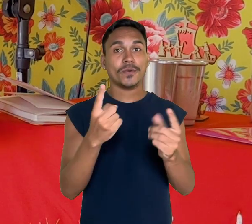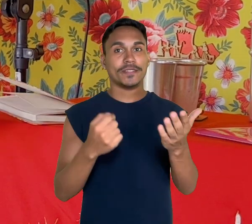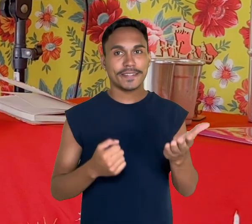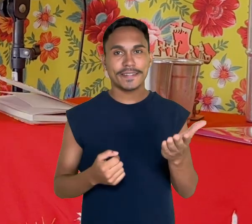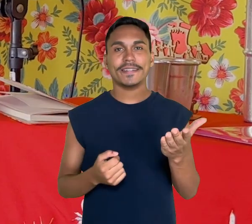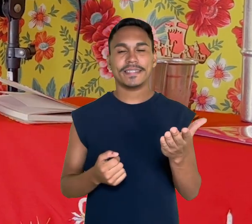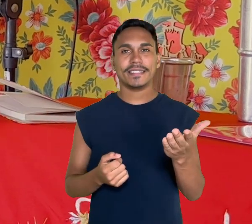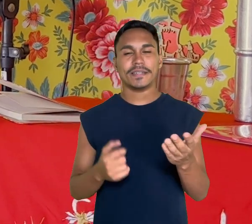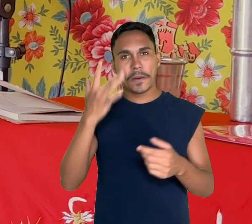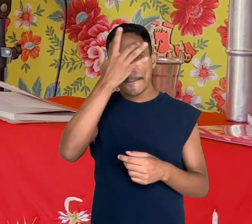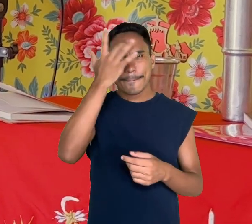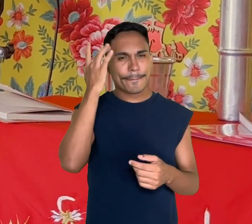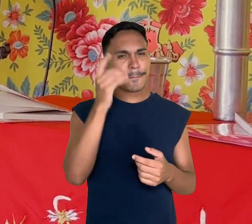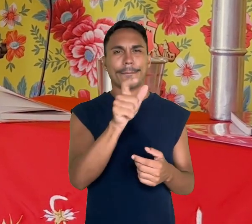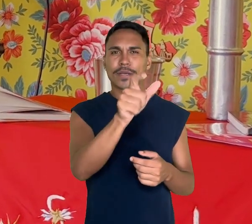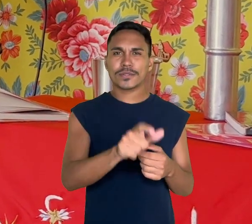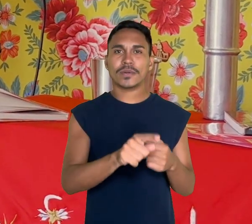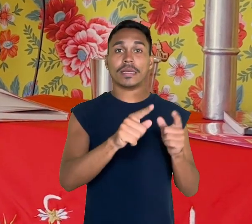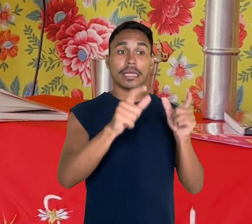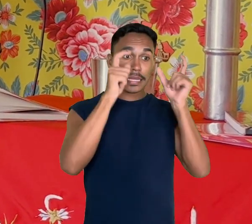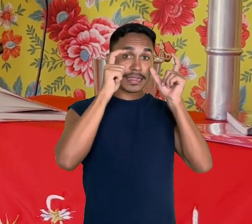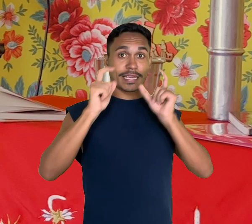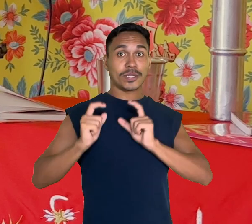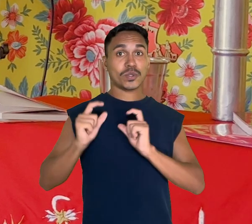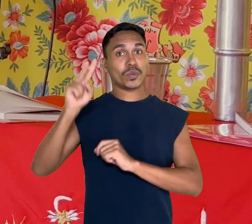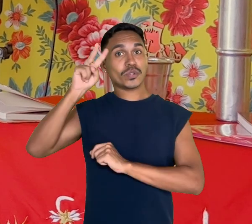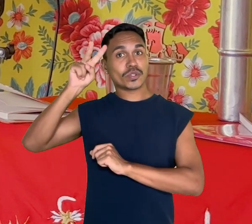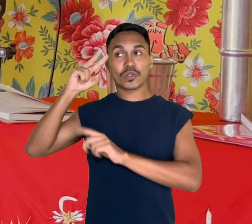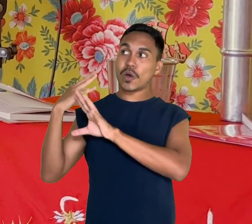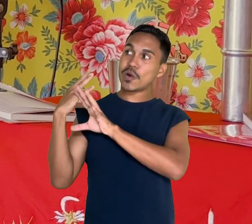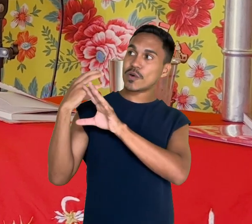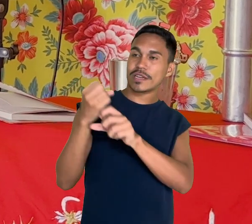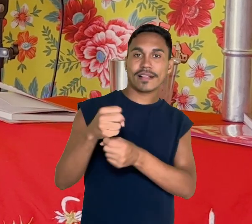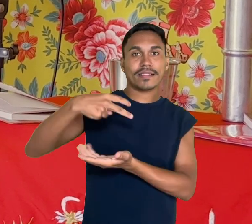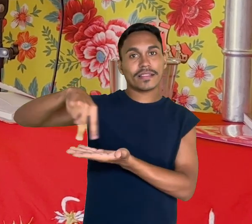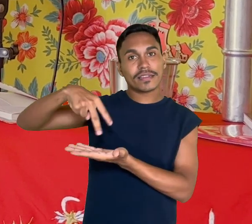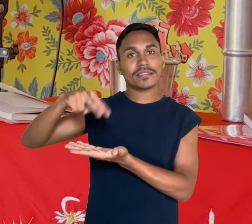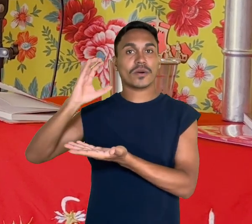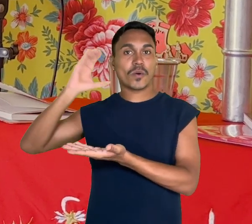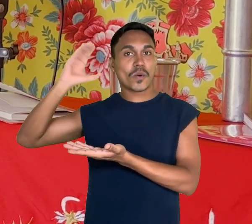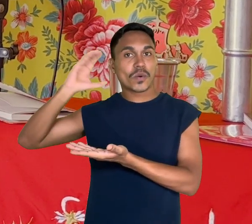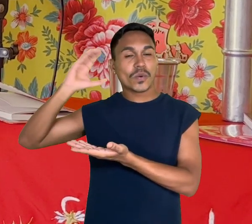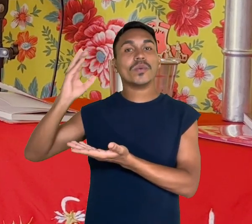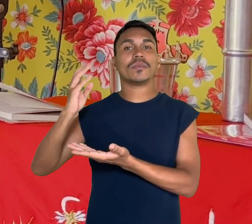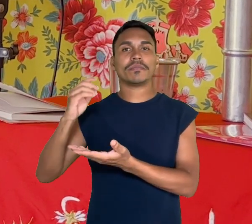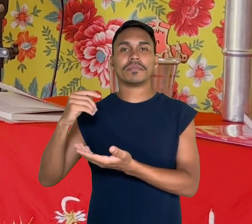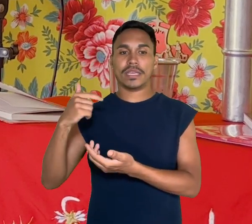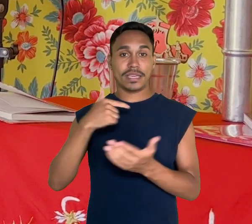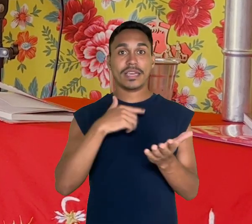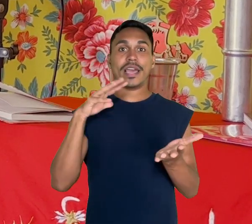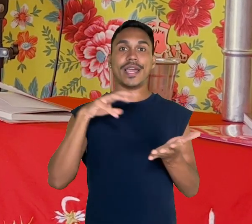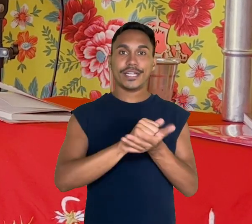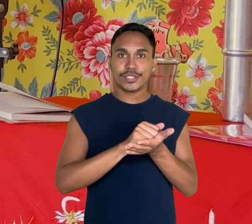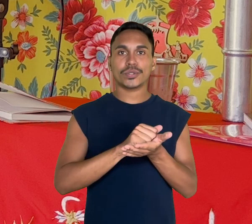encontrado nesse mundo de meu Deus uma pessoa que se interessou pela nossa história e nos deixou algo que